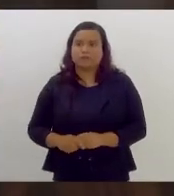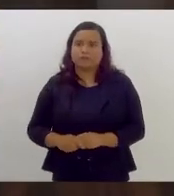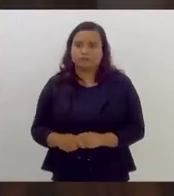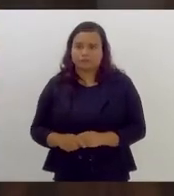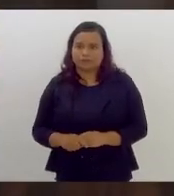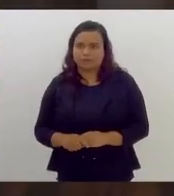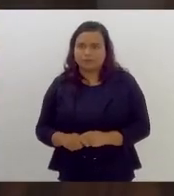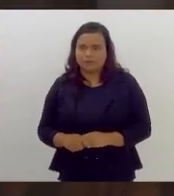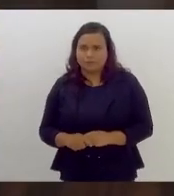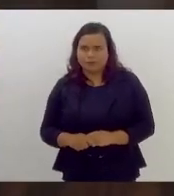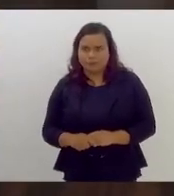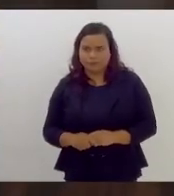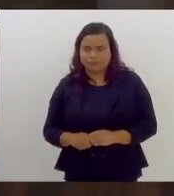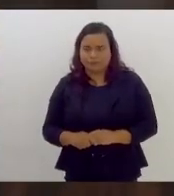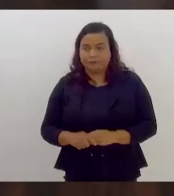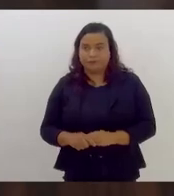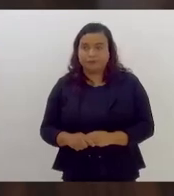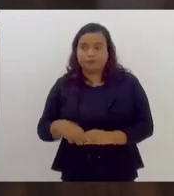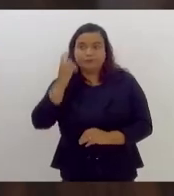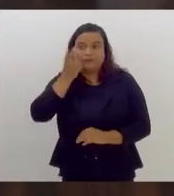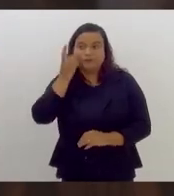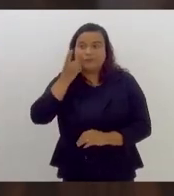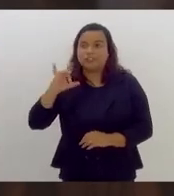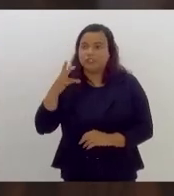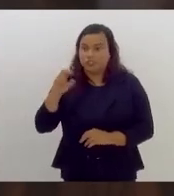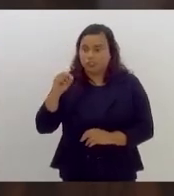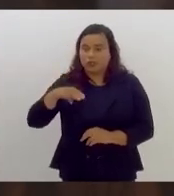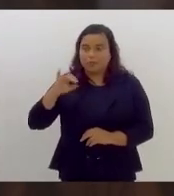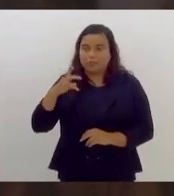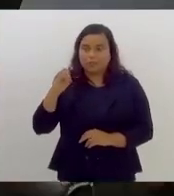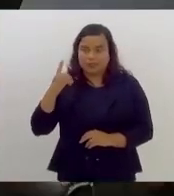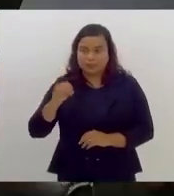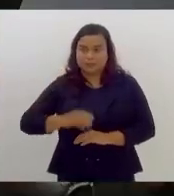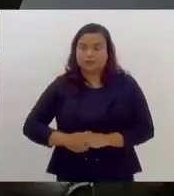Deixa eu olhar se tem mais alguém aqui. Deputado Chico Machado.